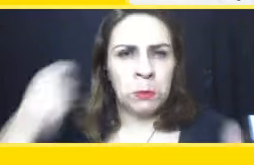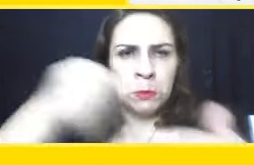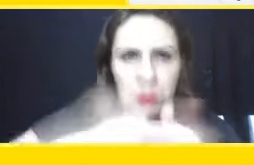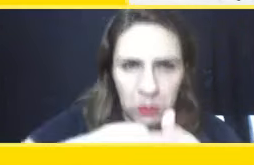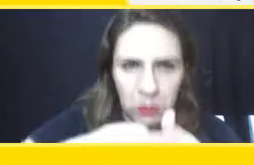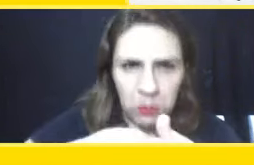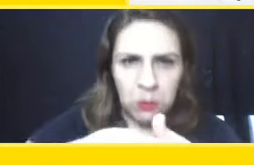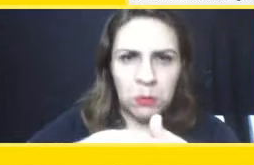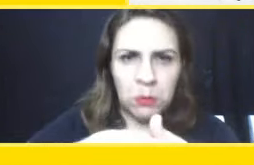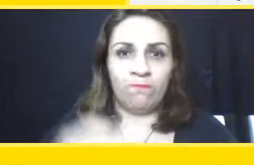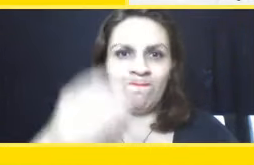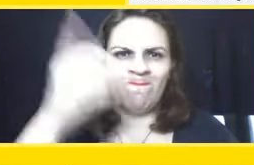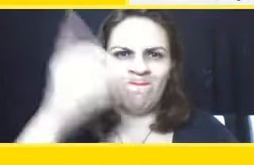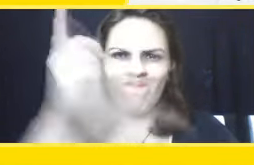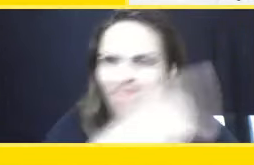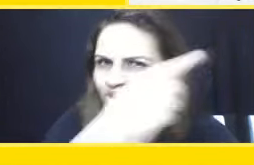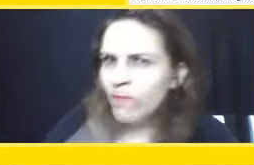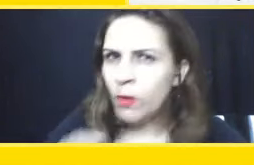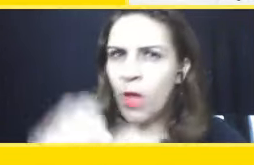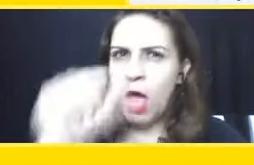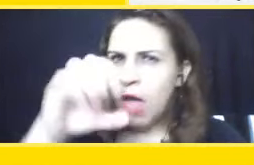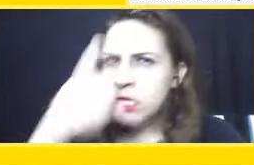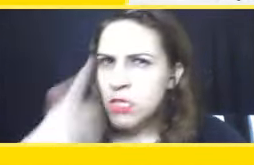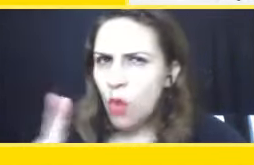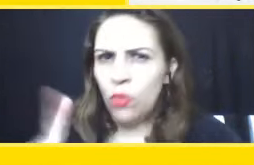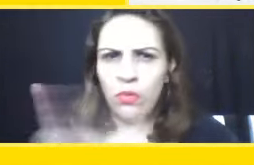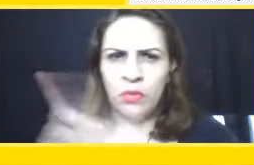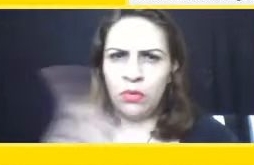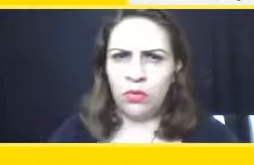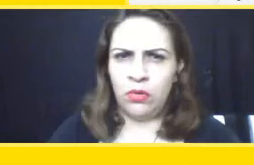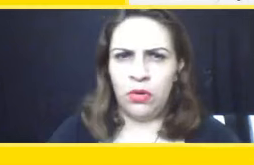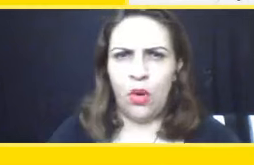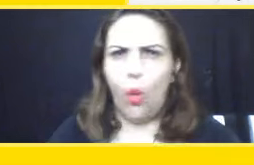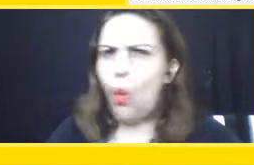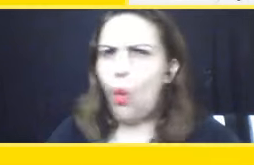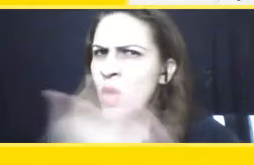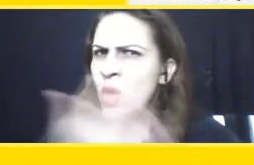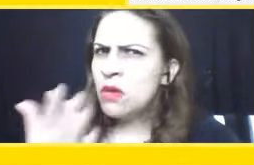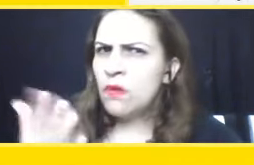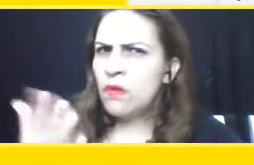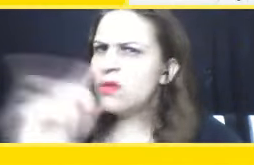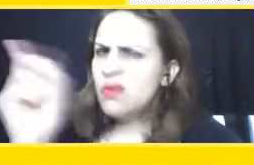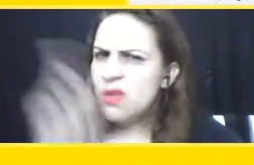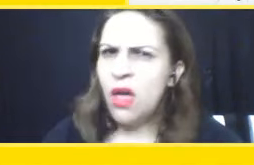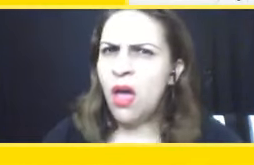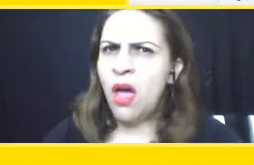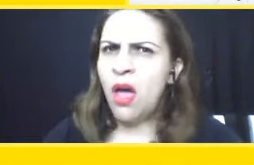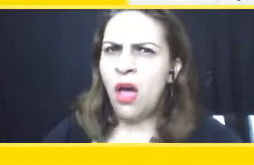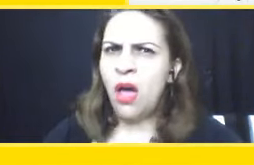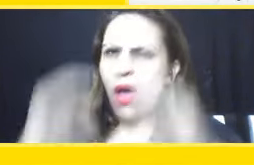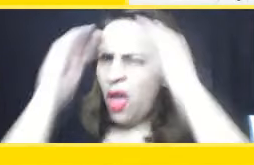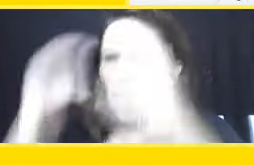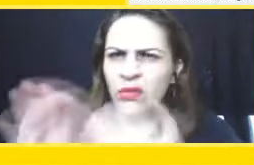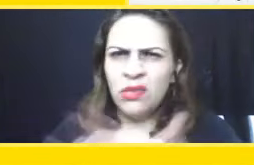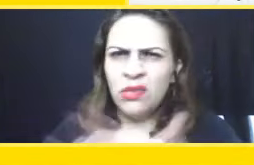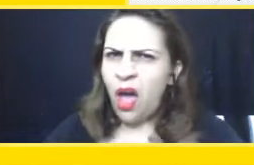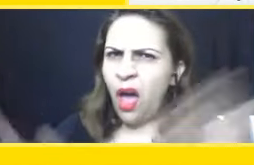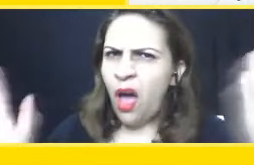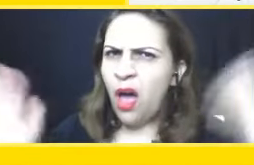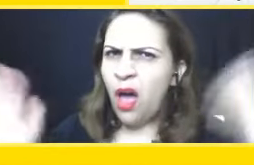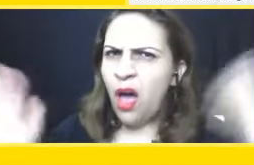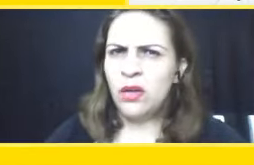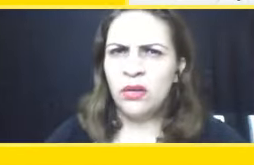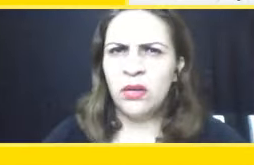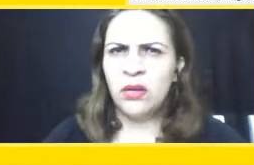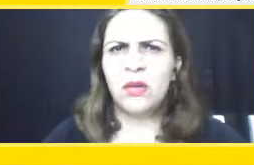Distrito Federal para anular essa ação, porque essa ação, ela é descabida. Essa ação, ela é desrespeitosa. Essa ação,